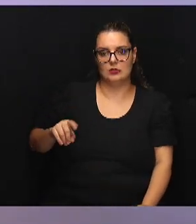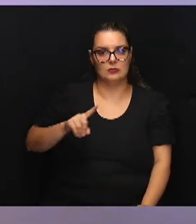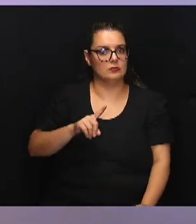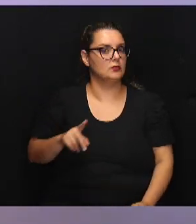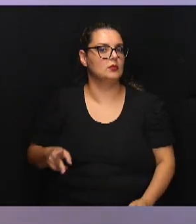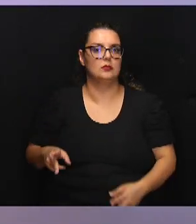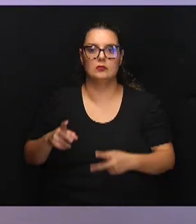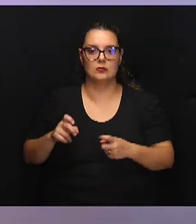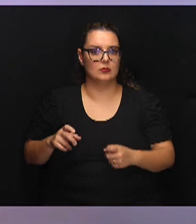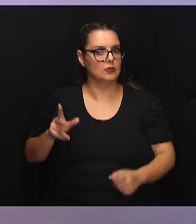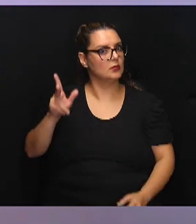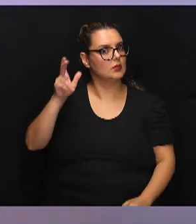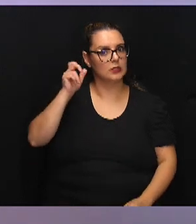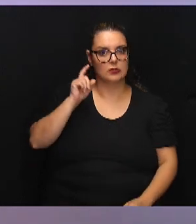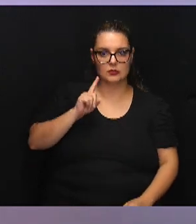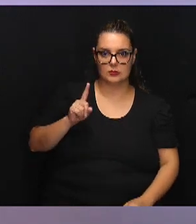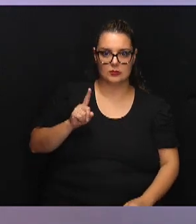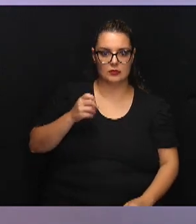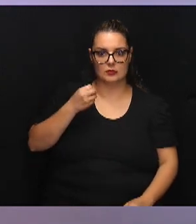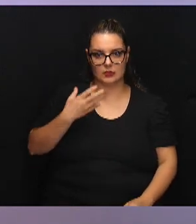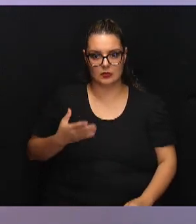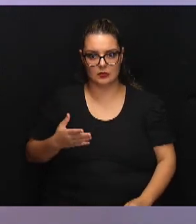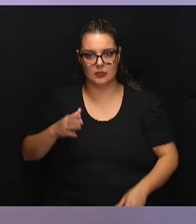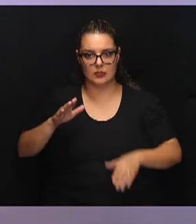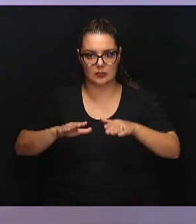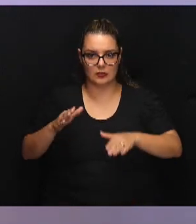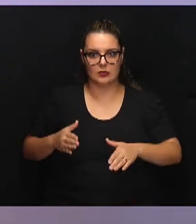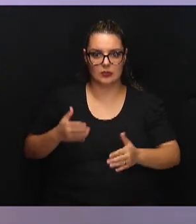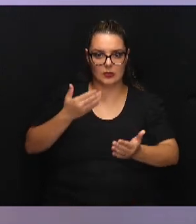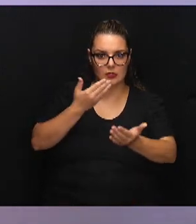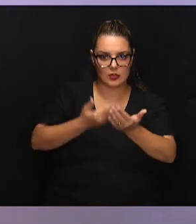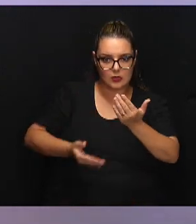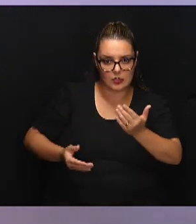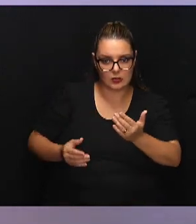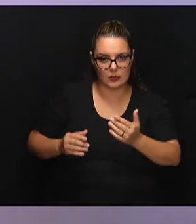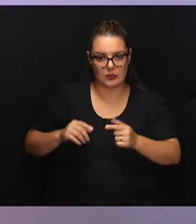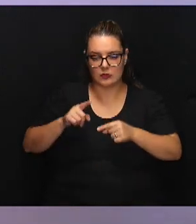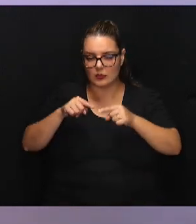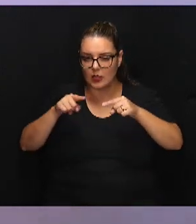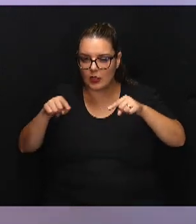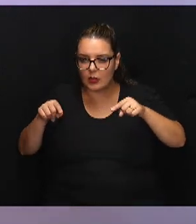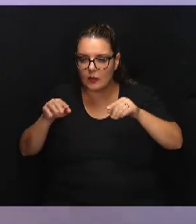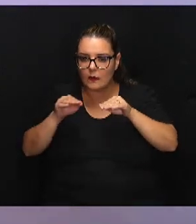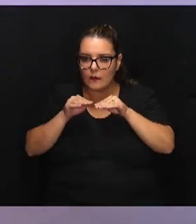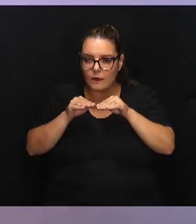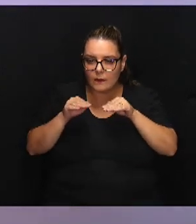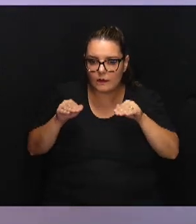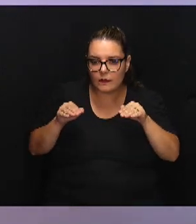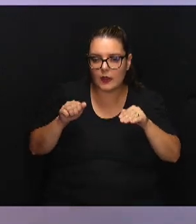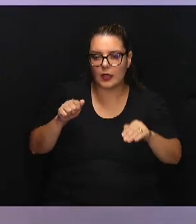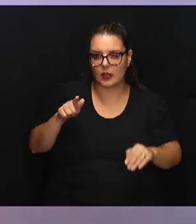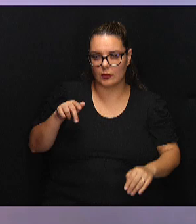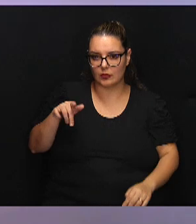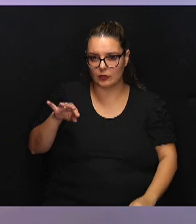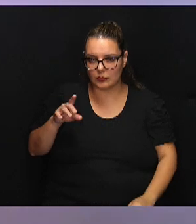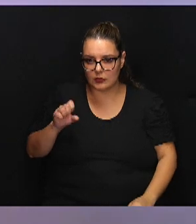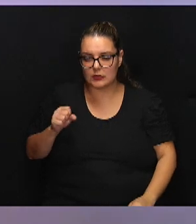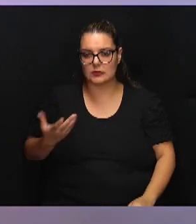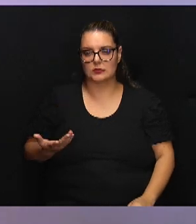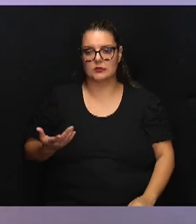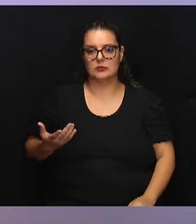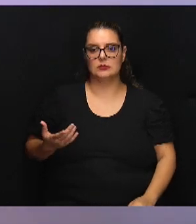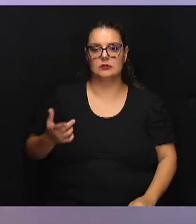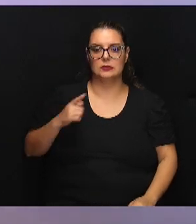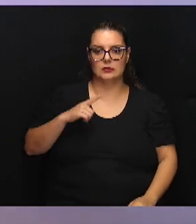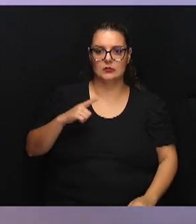que ele não escuta bem, porque às vezes ele vai ter uma perda só nas frequências mais fininhas, agudas, e aí ele vai ter